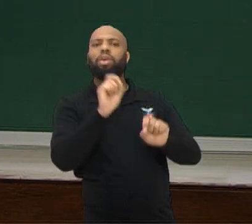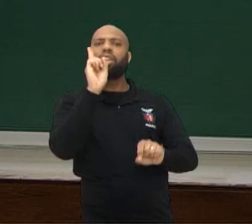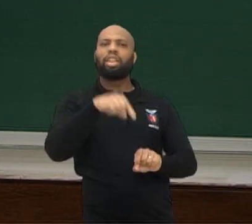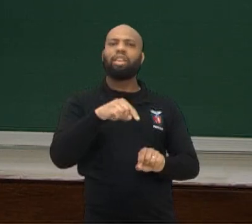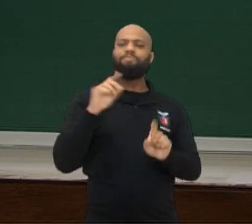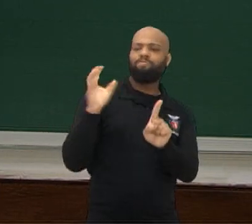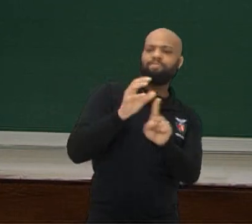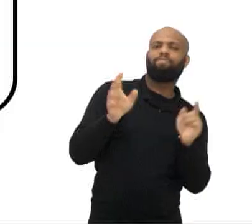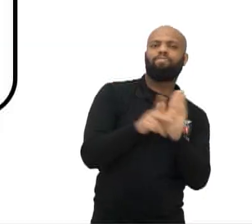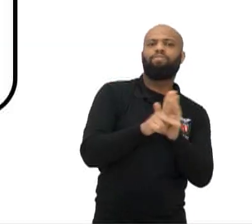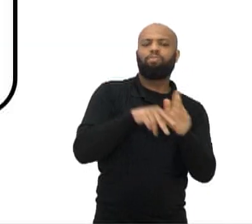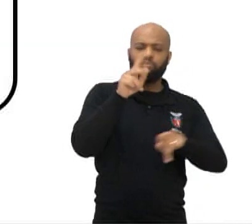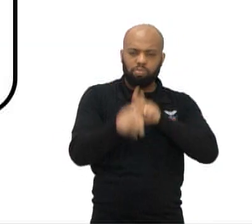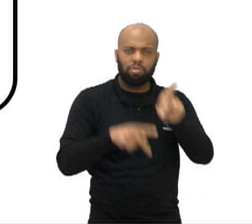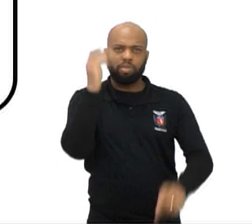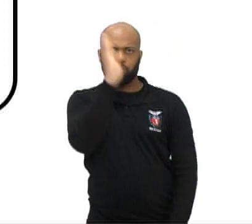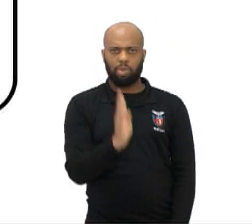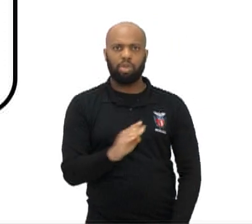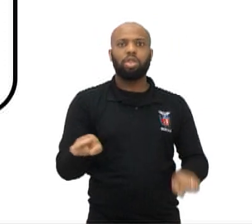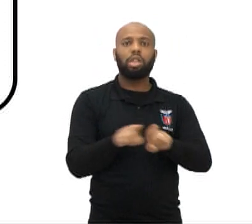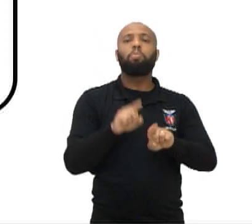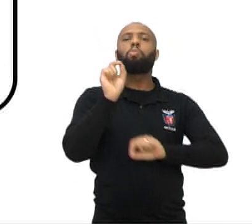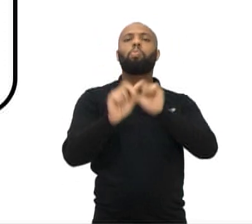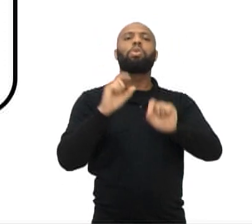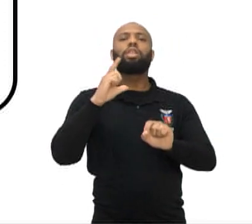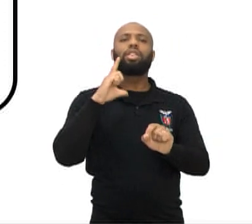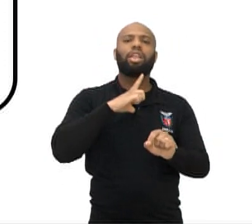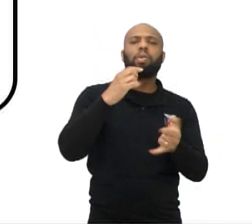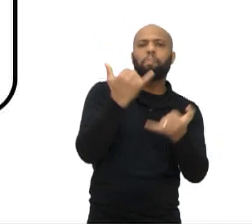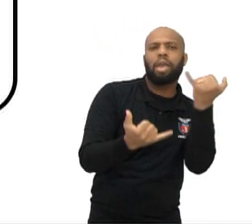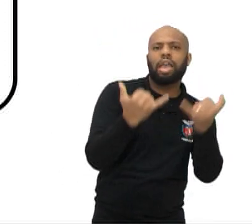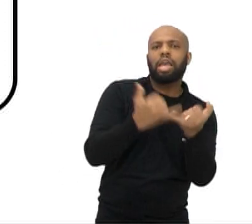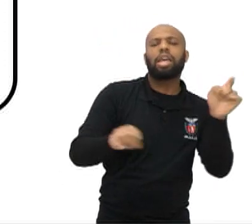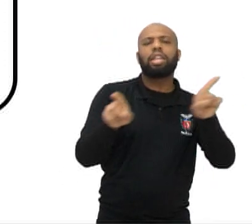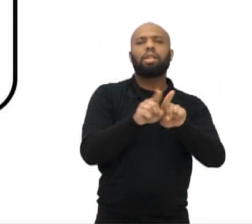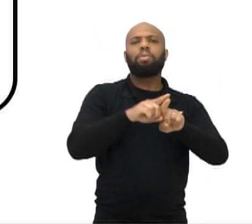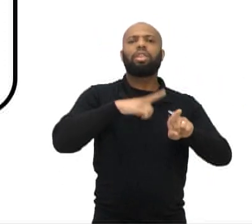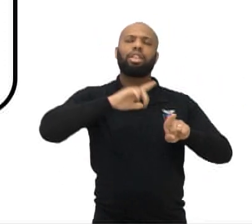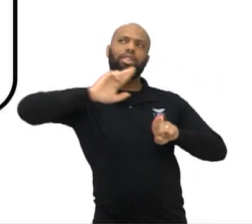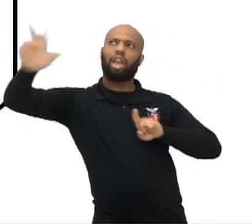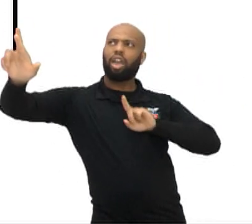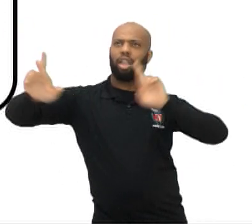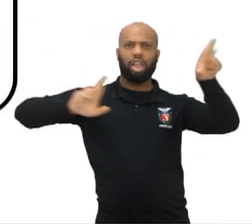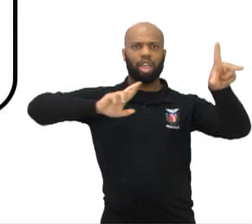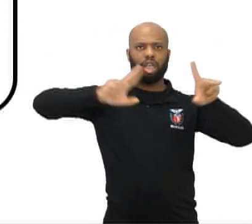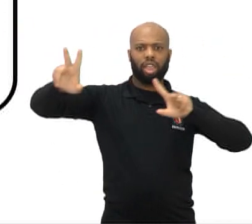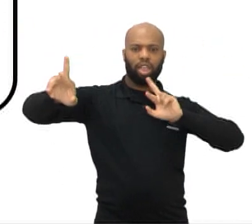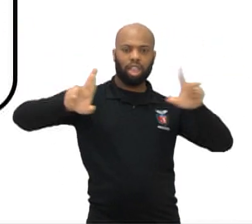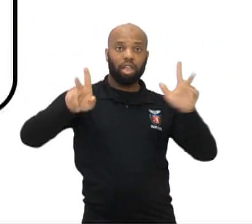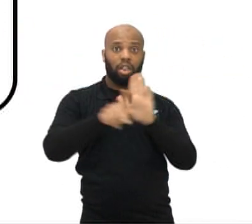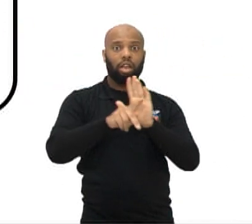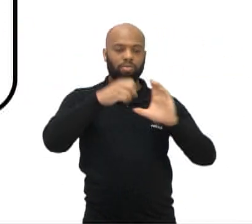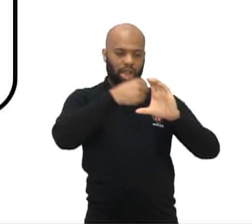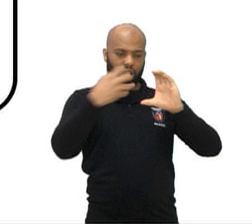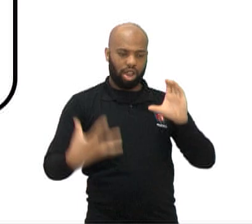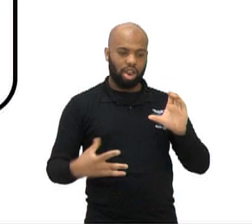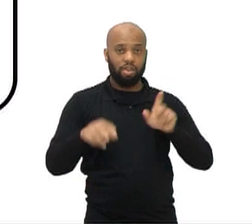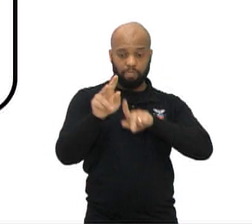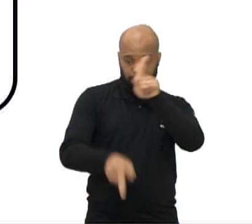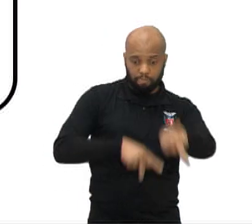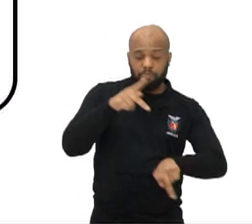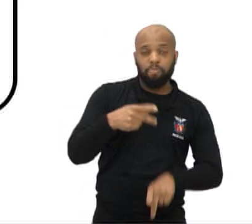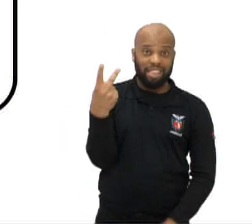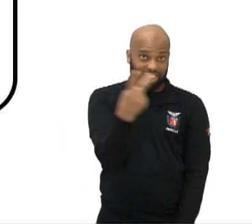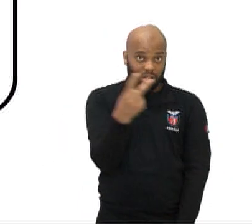população brasileira e quais são as semelhanças e diferenças entre as características populacionais dessas duas